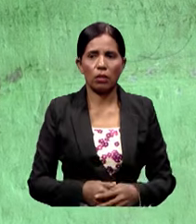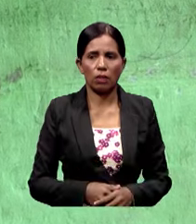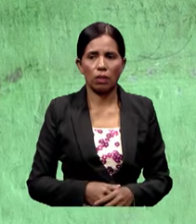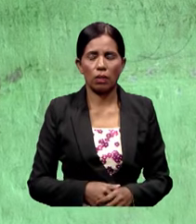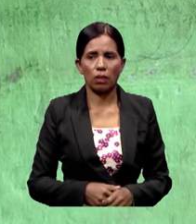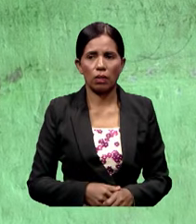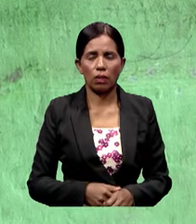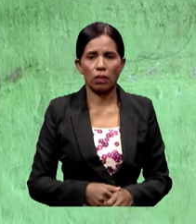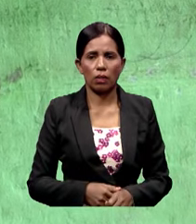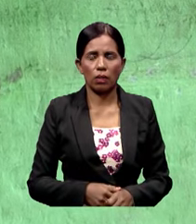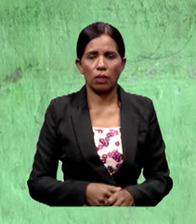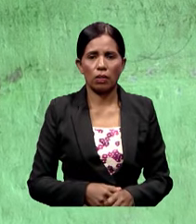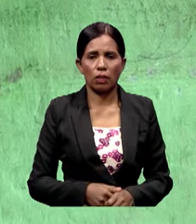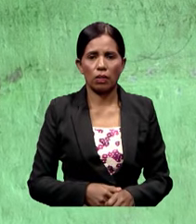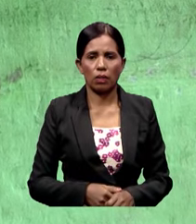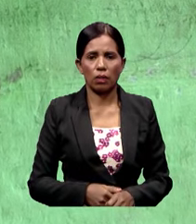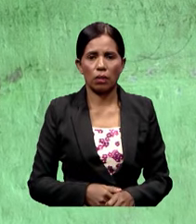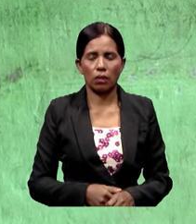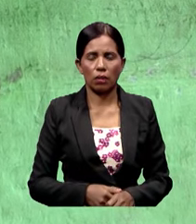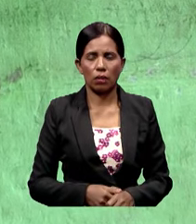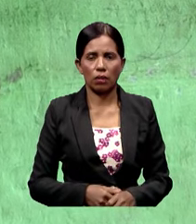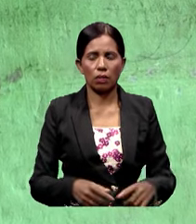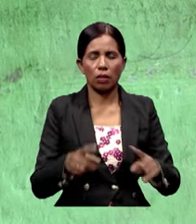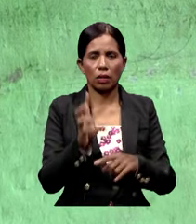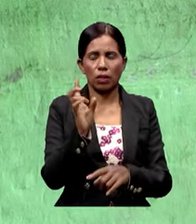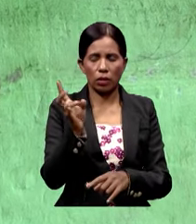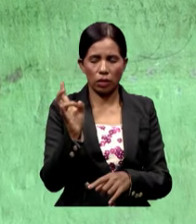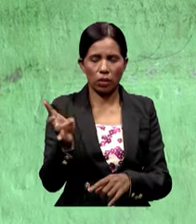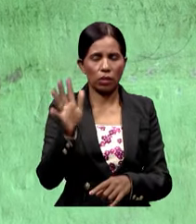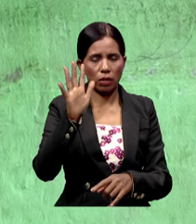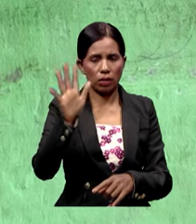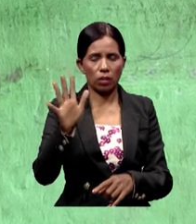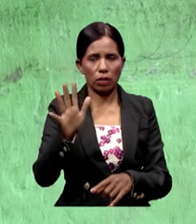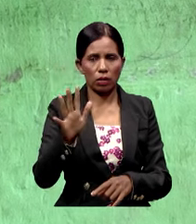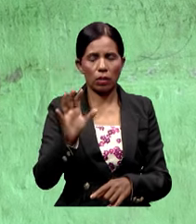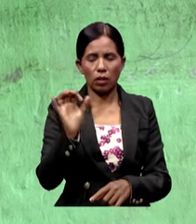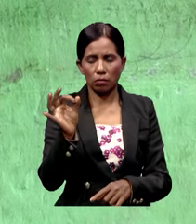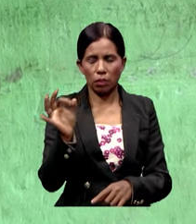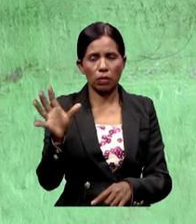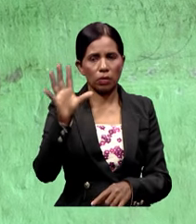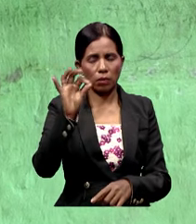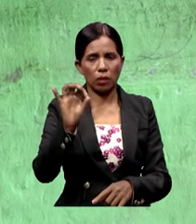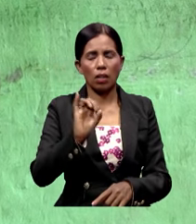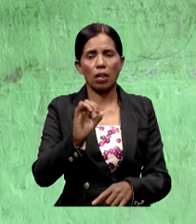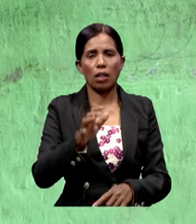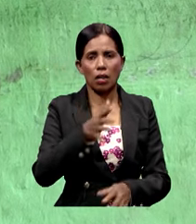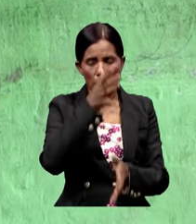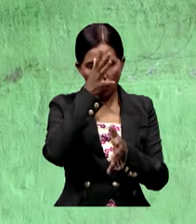avo si 75 mai to 99 avo hola parte